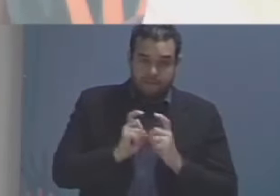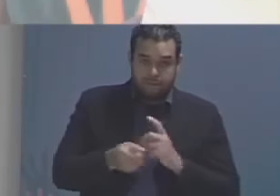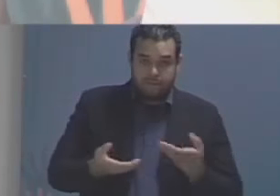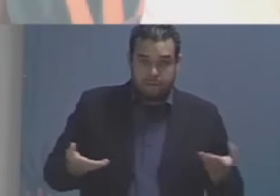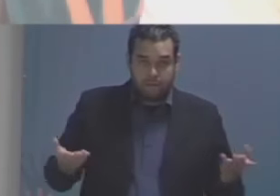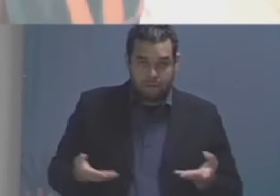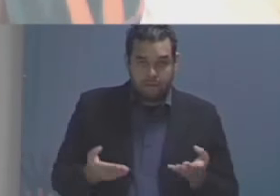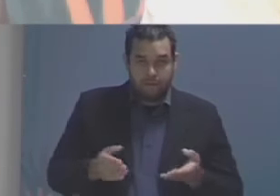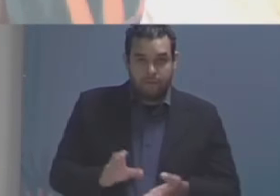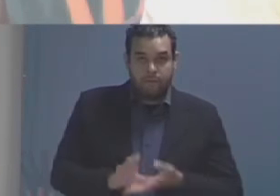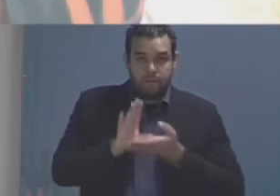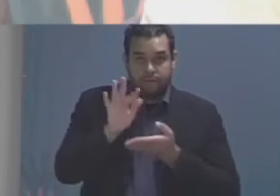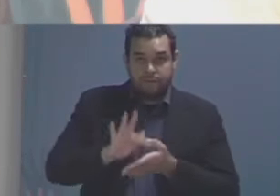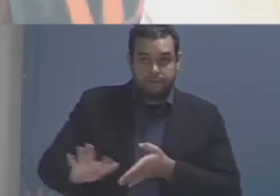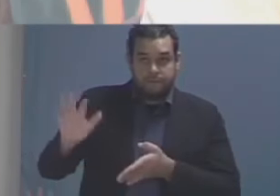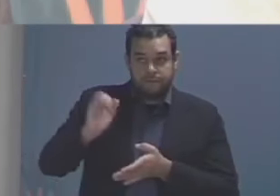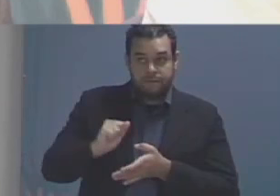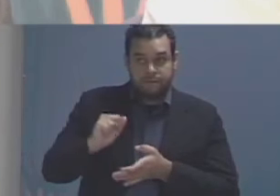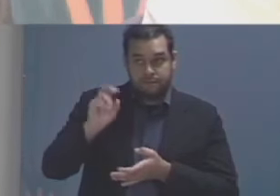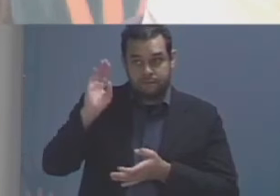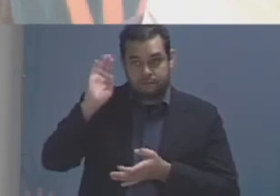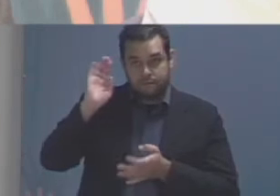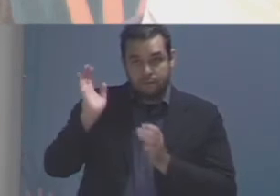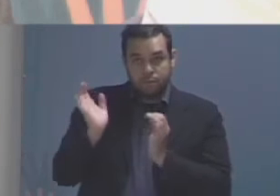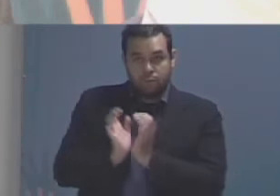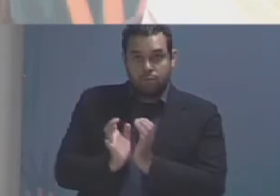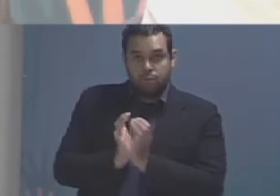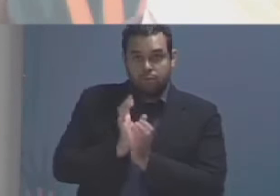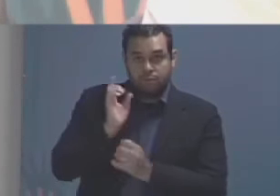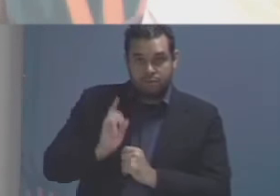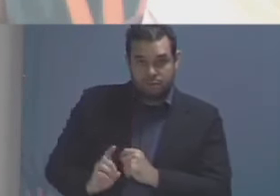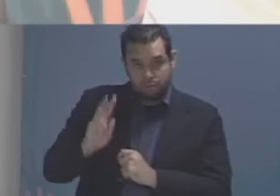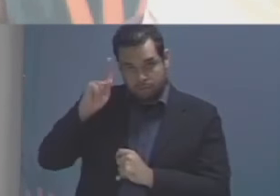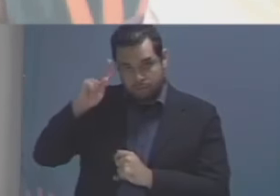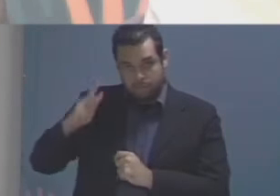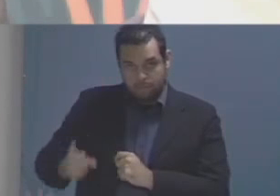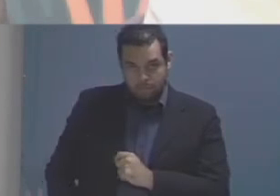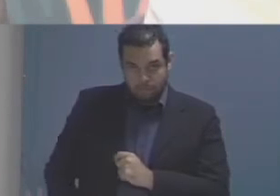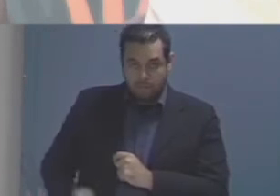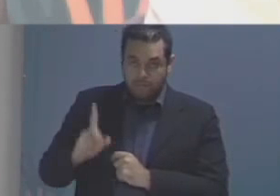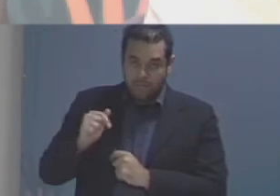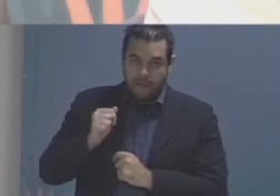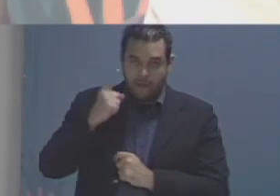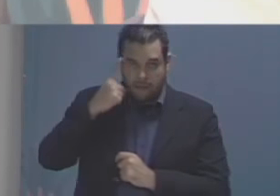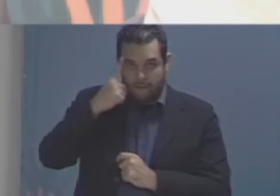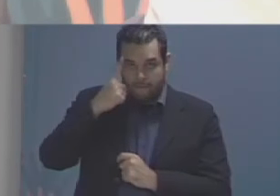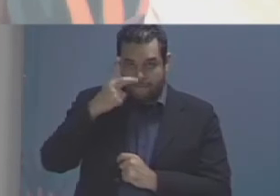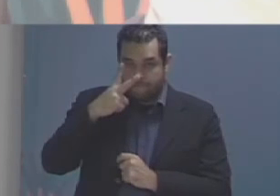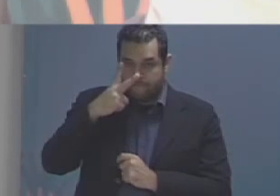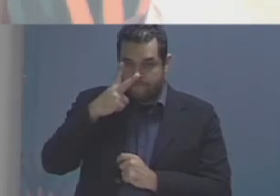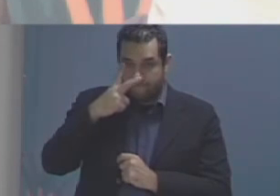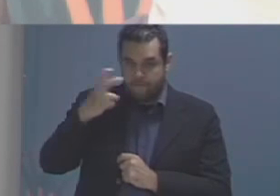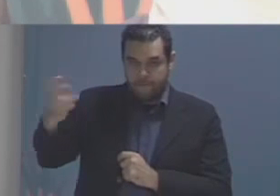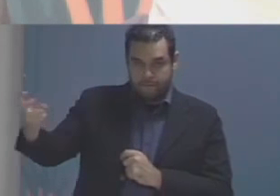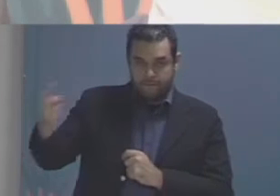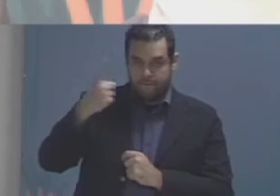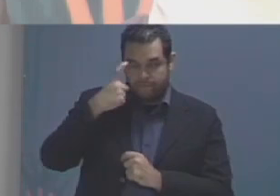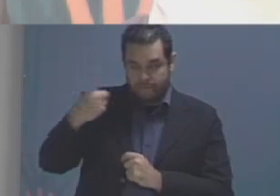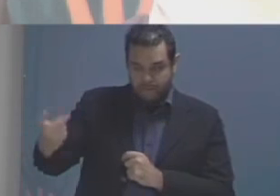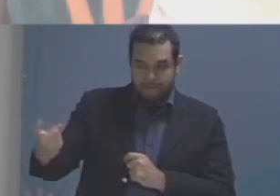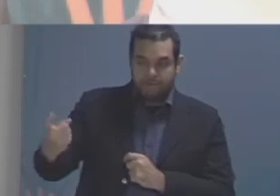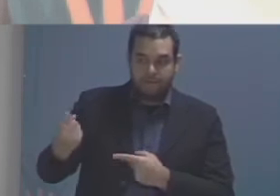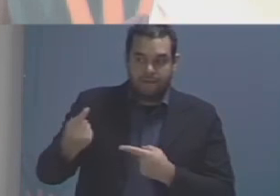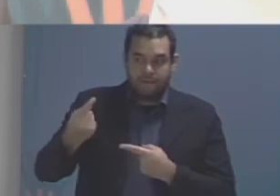Conselho Federal de Psicologia tem uma comissão de direitos humanos. Esse é um tema muito focado na violência do Estado, que é um dos